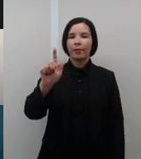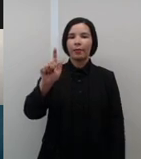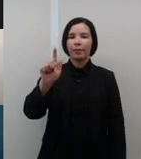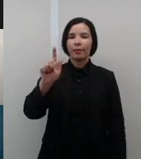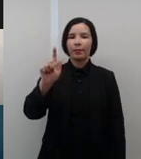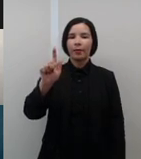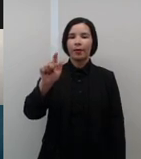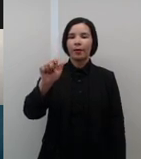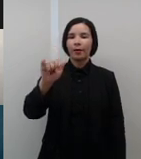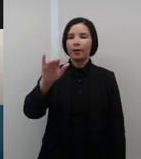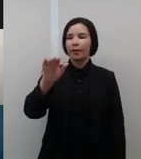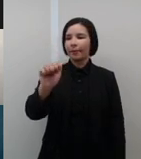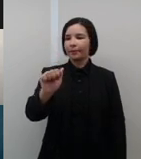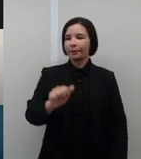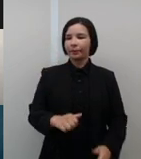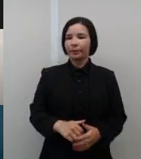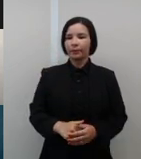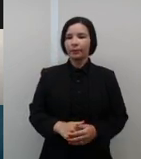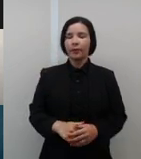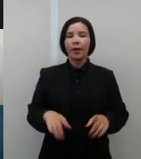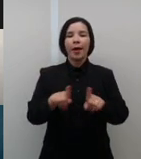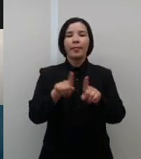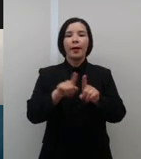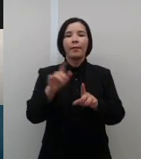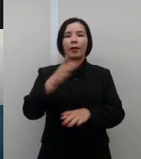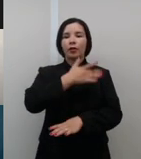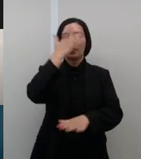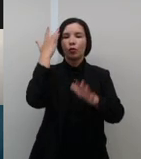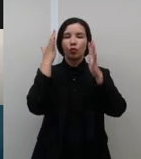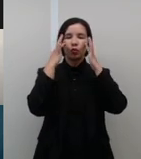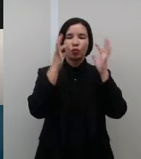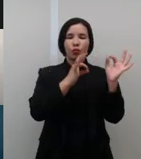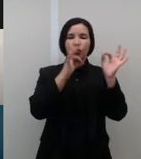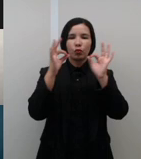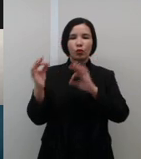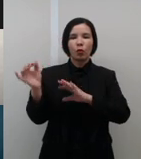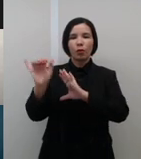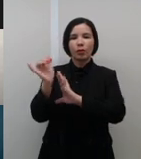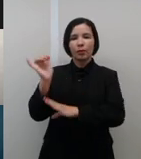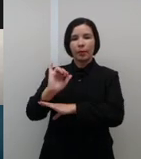acompanham presencialmente e pelo YouTube, né?